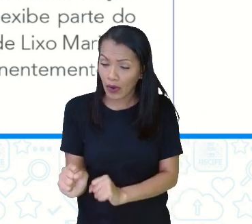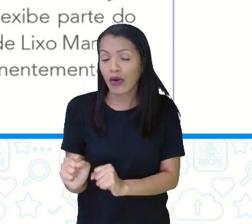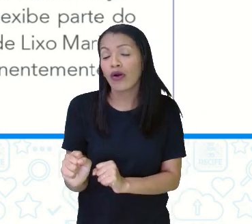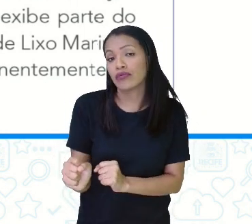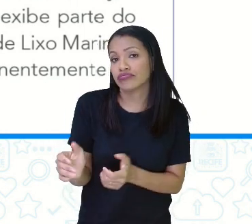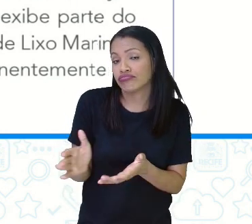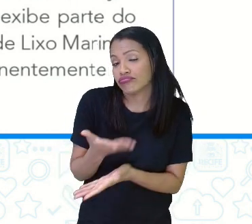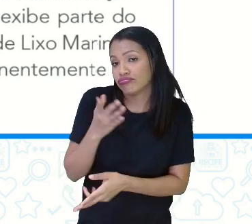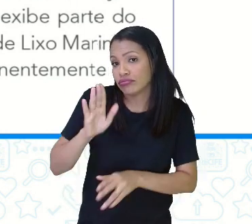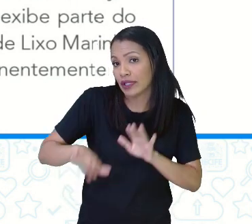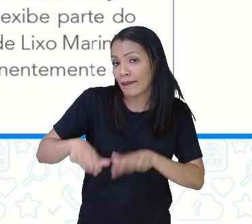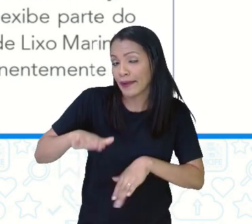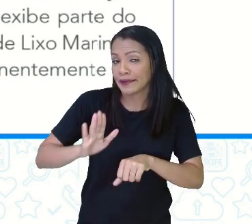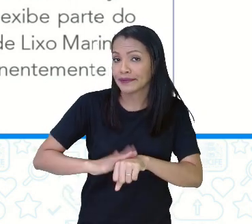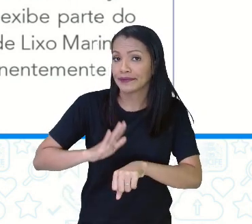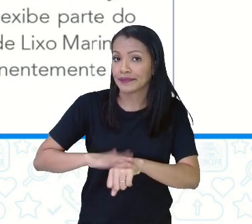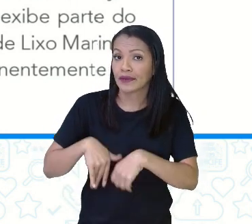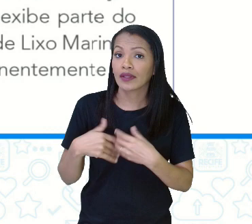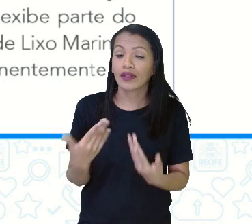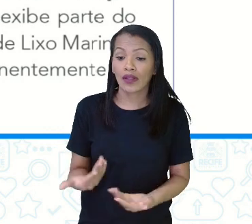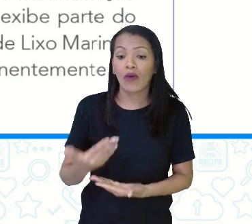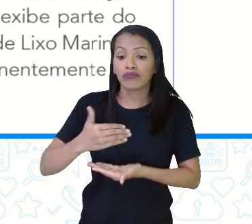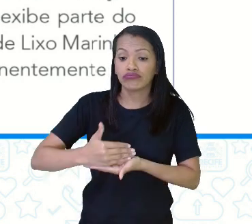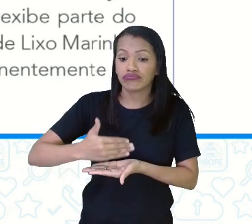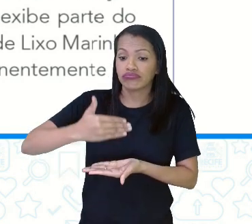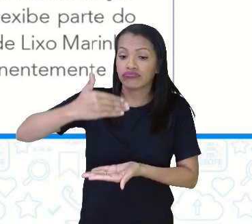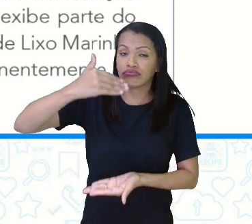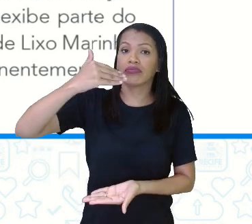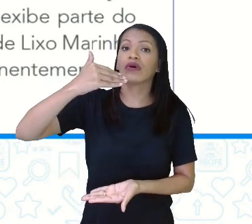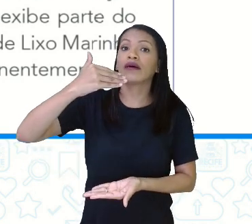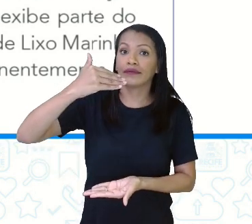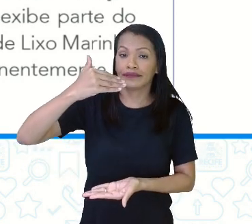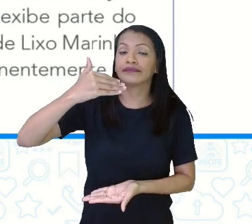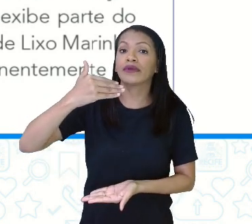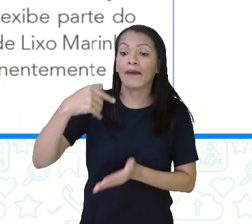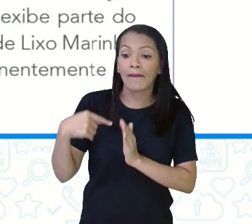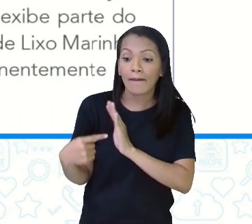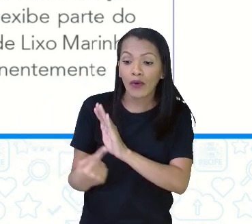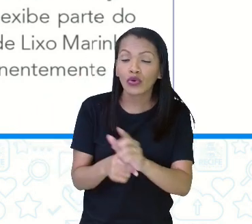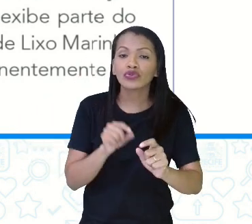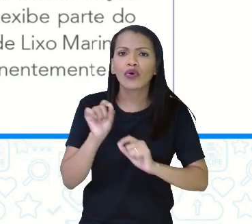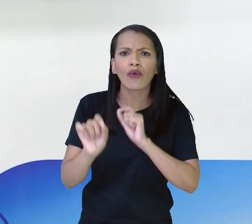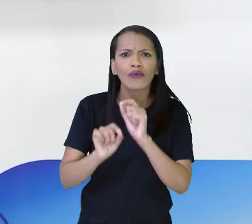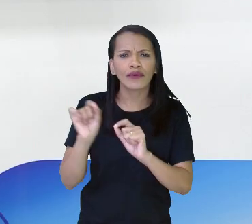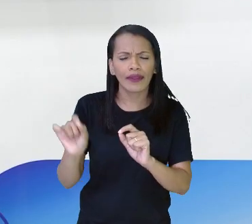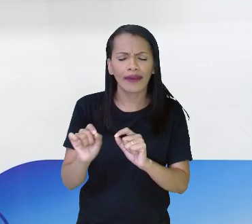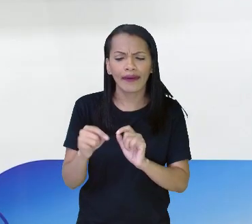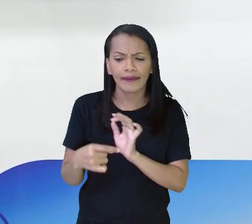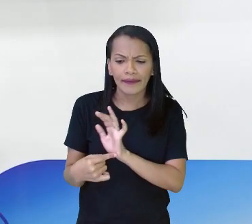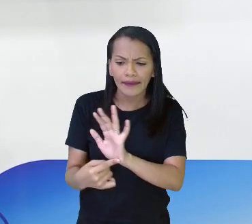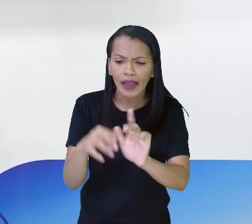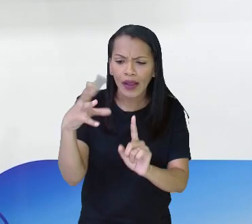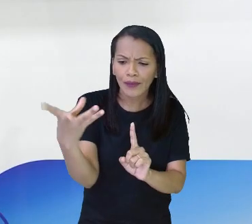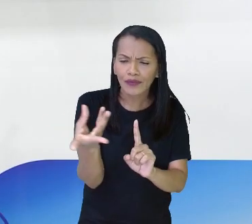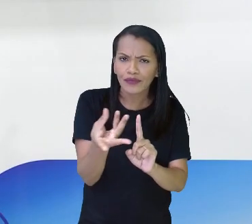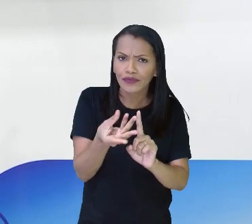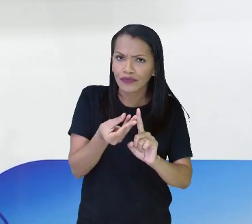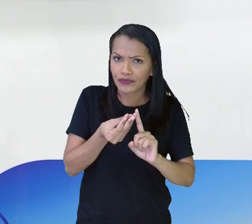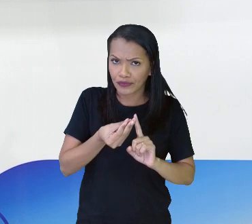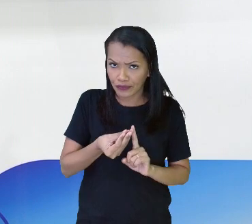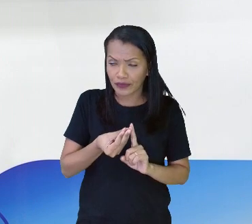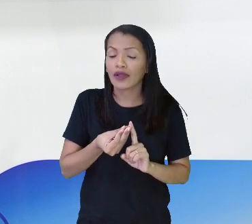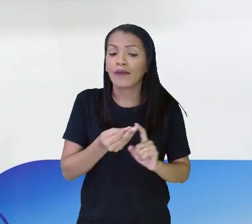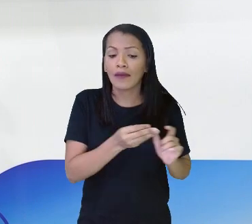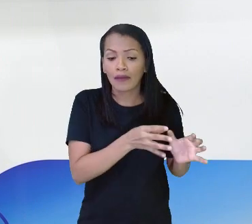Fernando de Noronha lançou uma amostra que exibe parte do lixo retirado do mar. A exposição